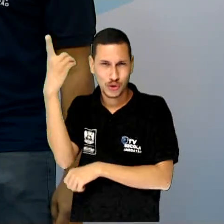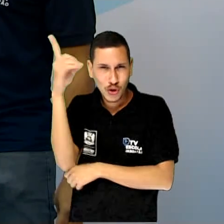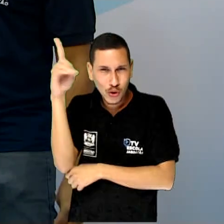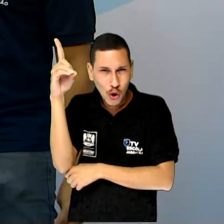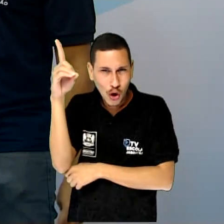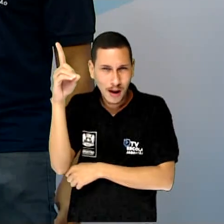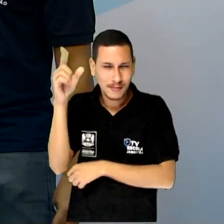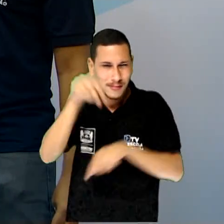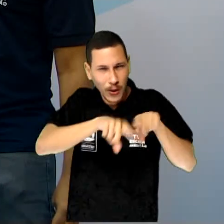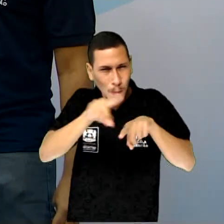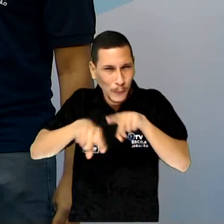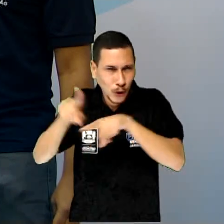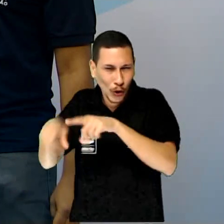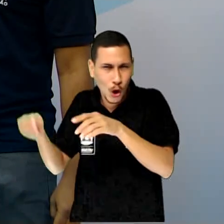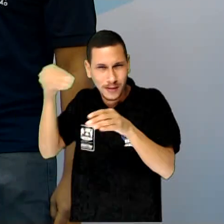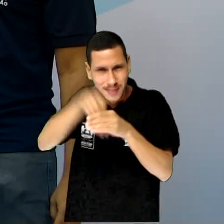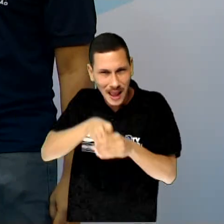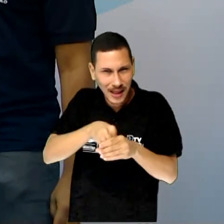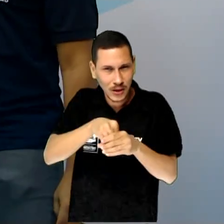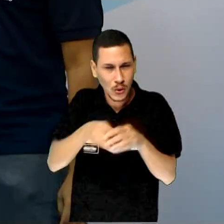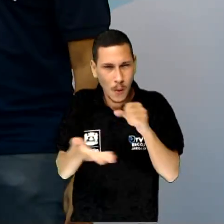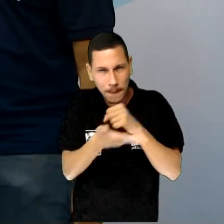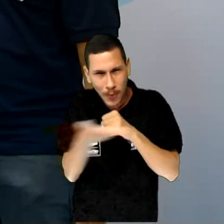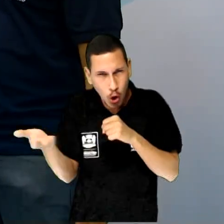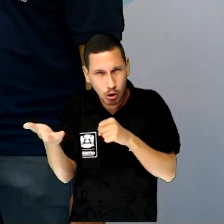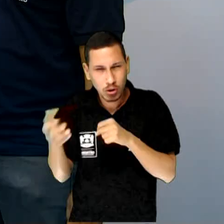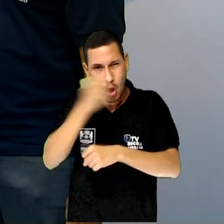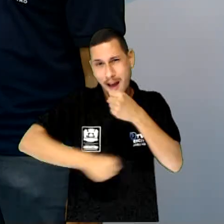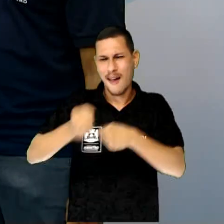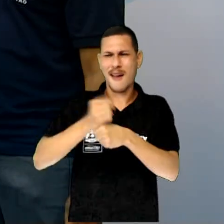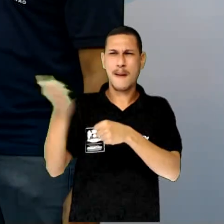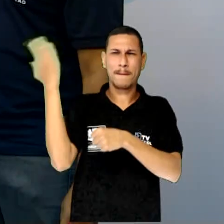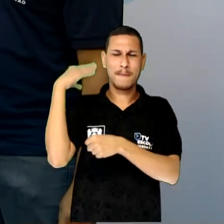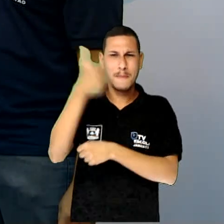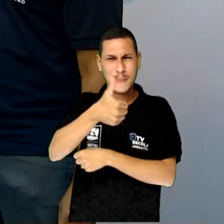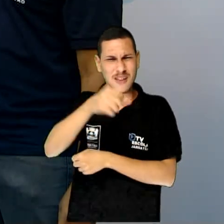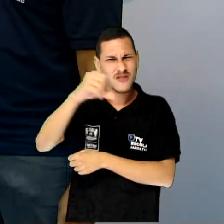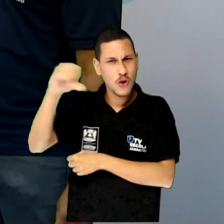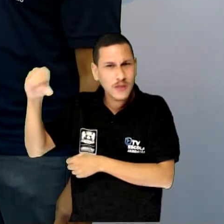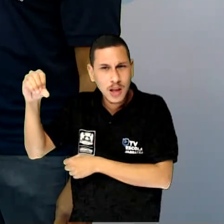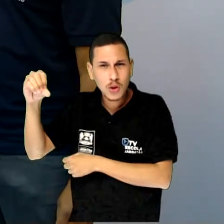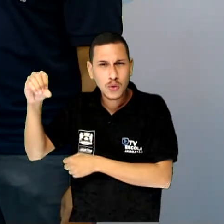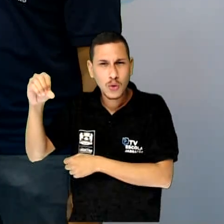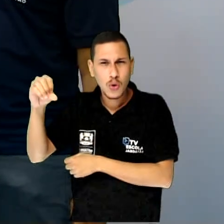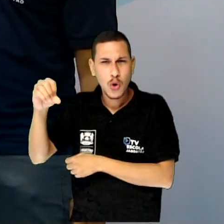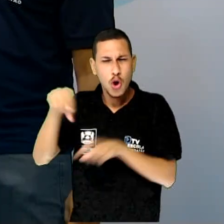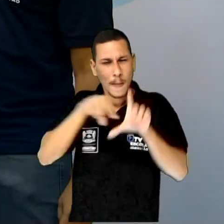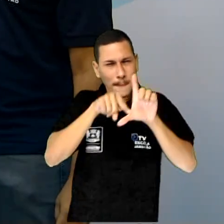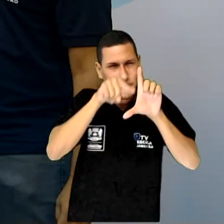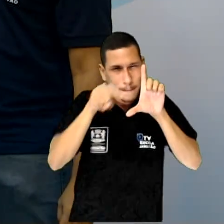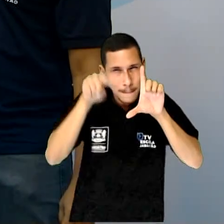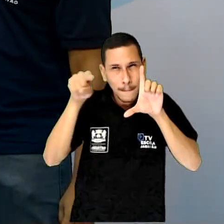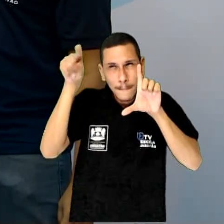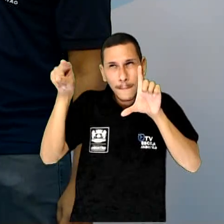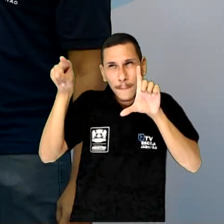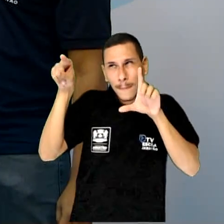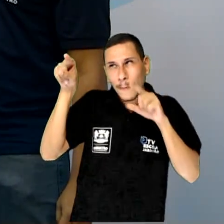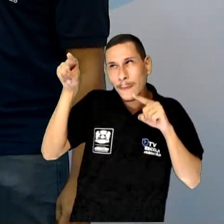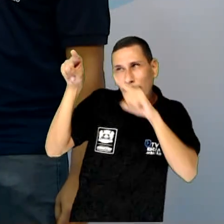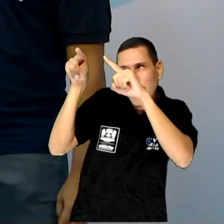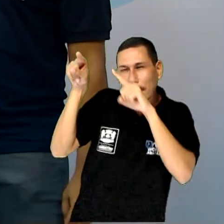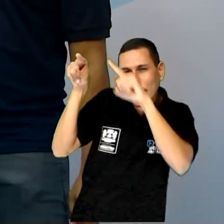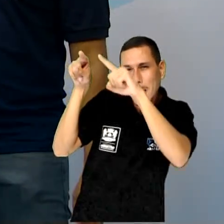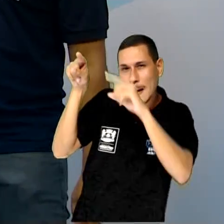PIB em 1900. Essa curva ela sempre foi ascendente. Você não vê, mesmo no período